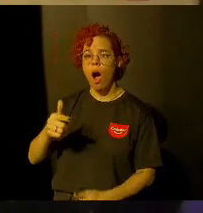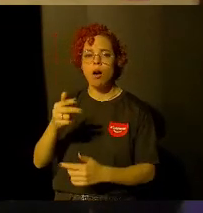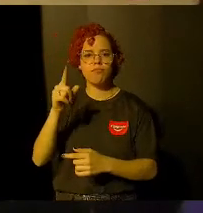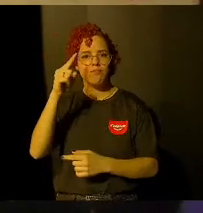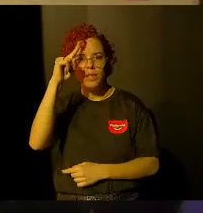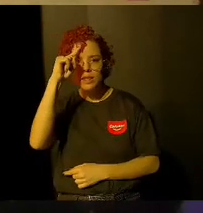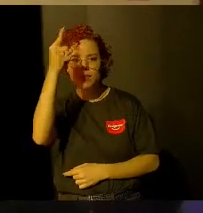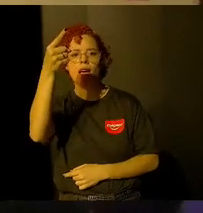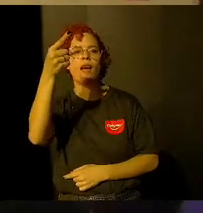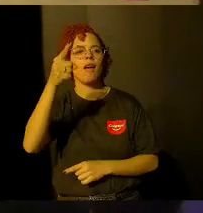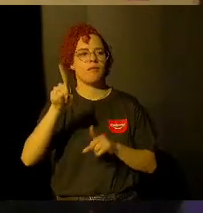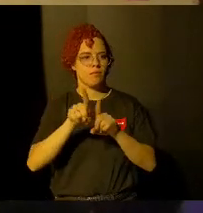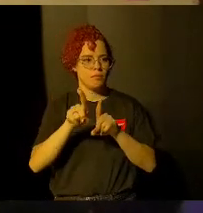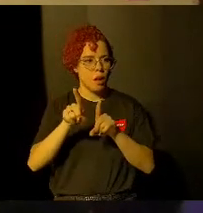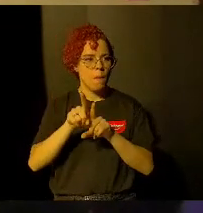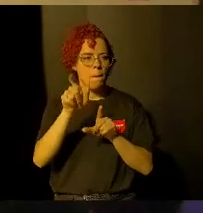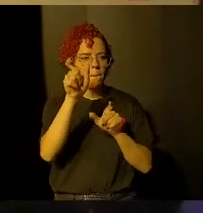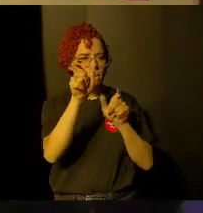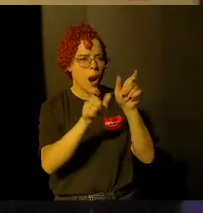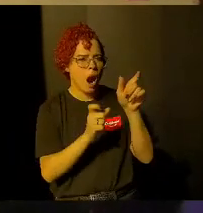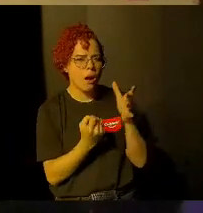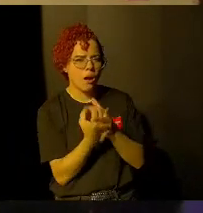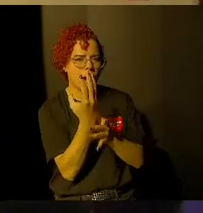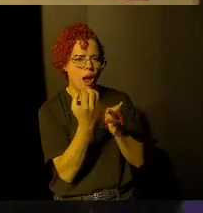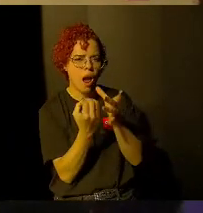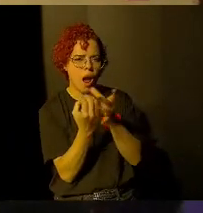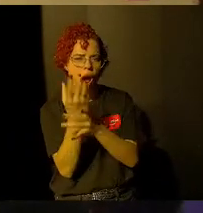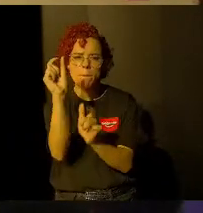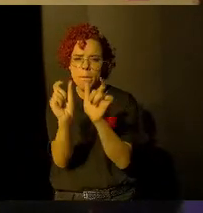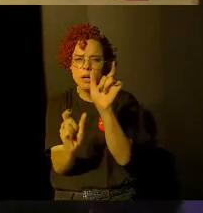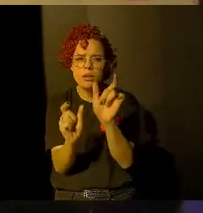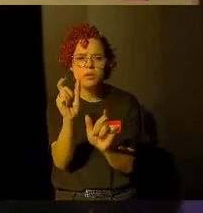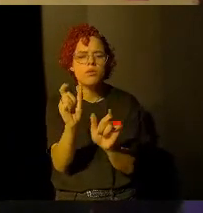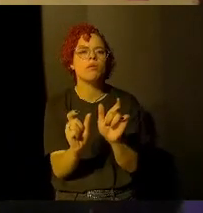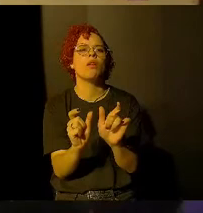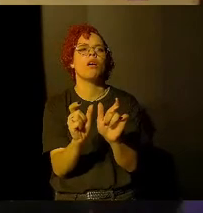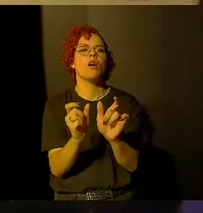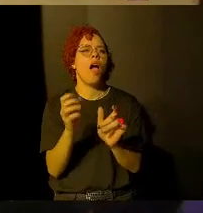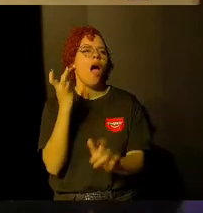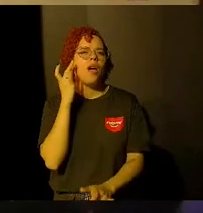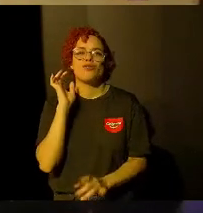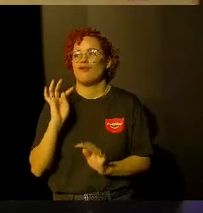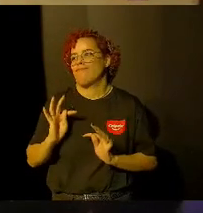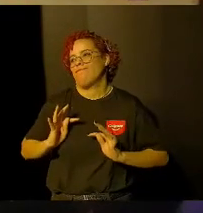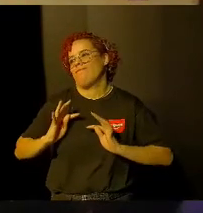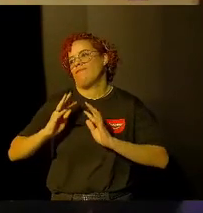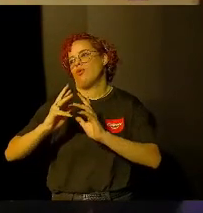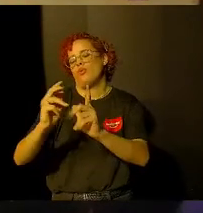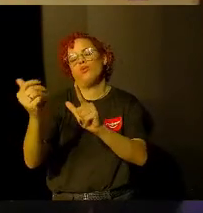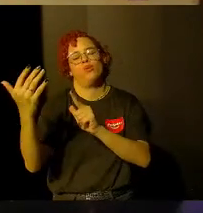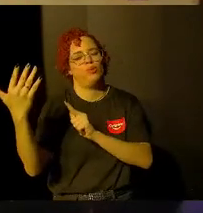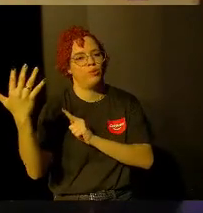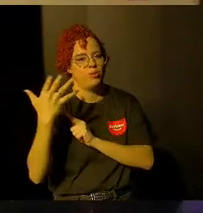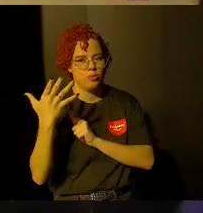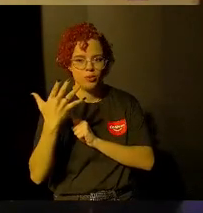para a descrição de personagens não é Acho que tudo tudo na realidade